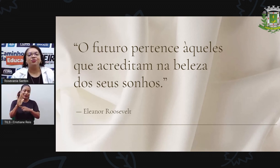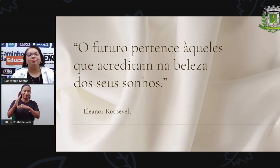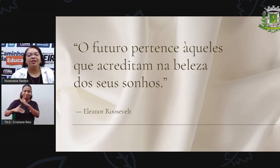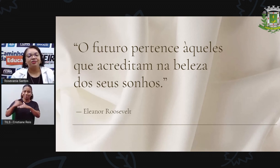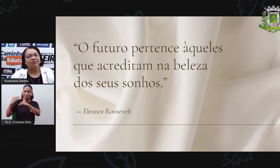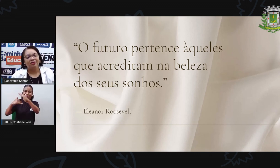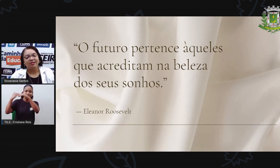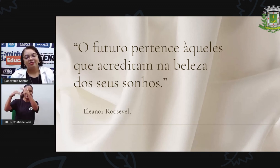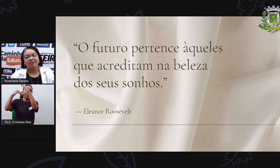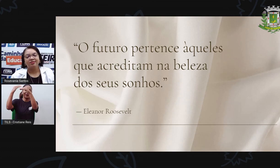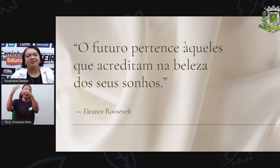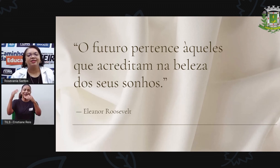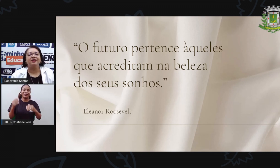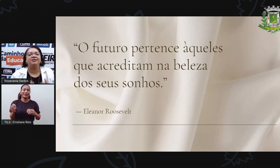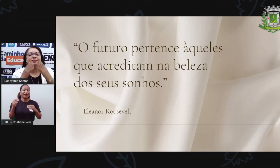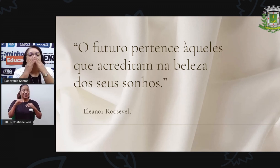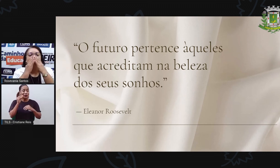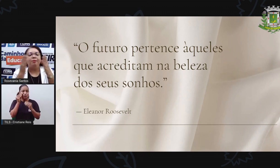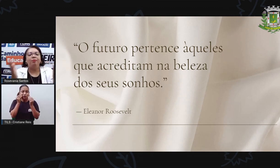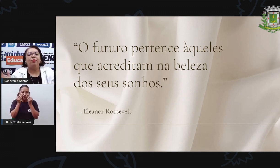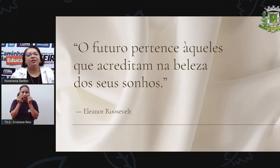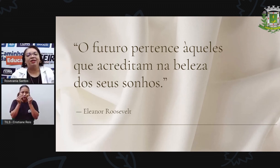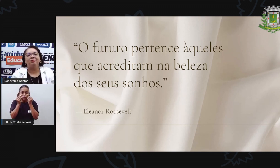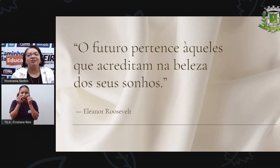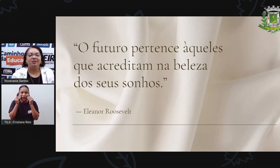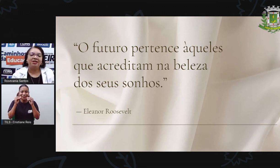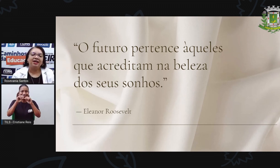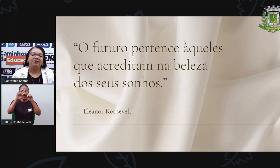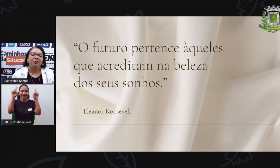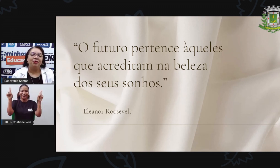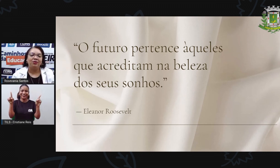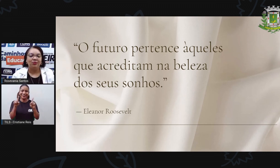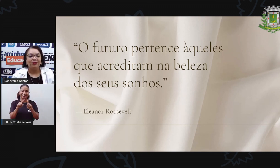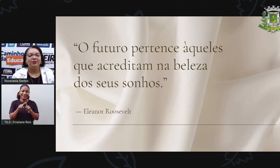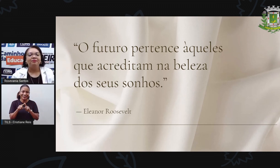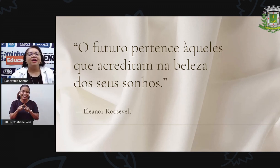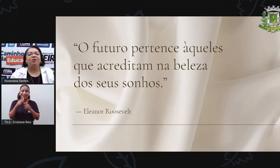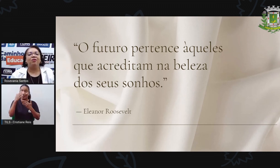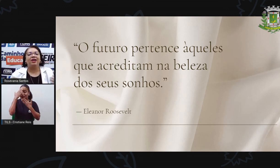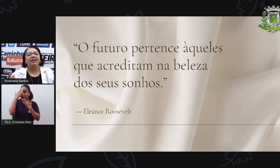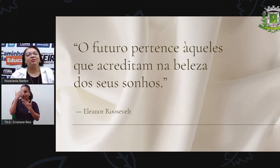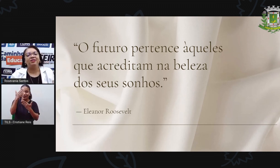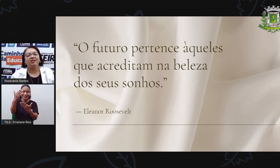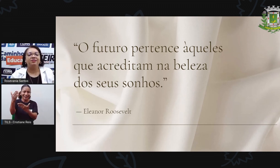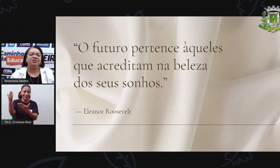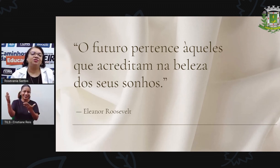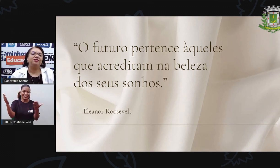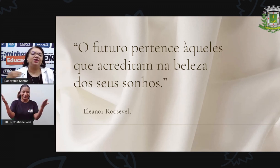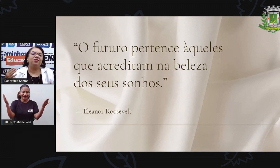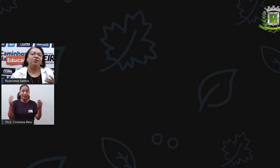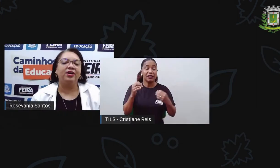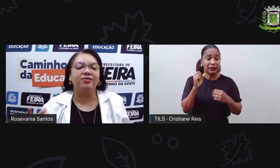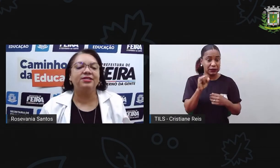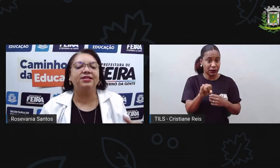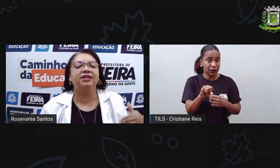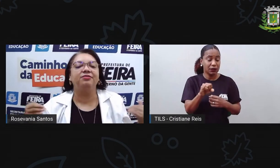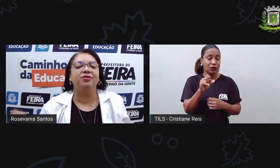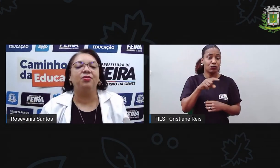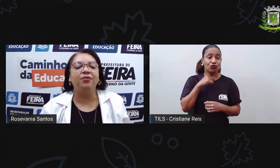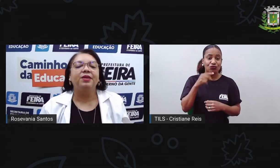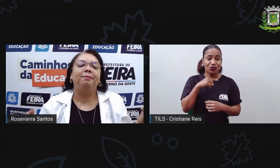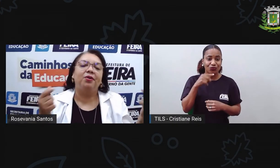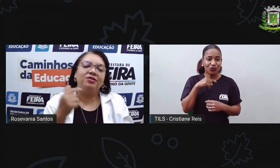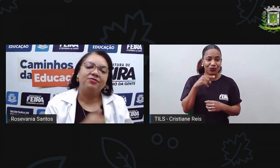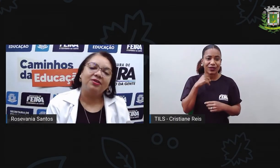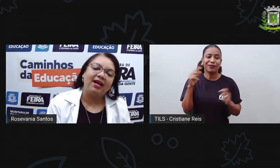Então, gente, um beijo no coração de vocês, muita luz, obrigada por tudo, qualquer dúvida que vocês tiverem ou qualquer coisa que